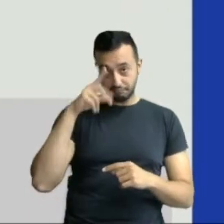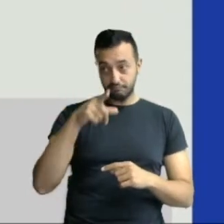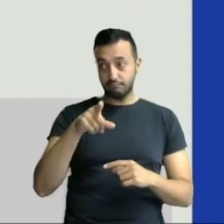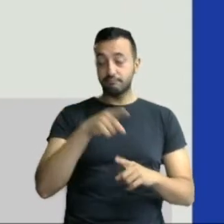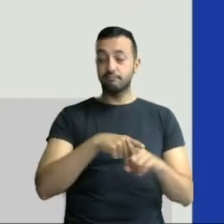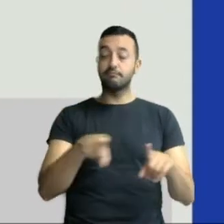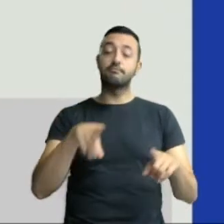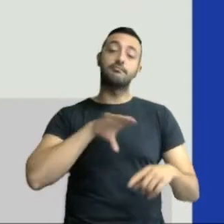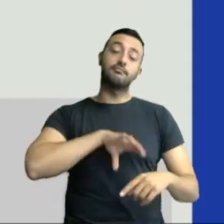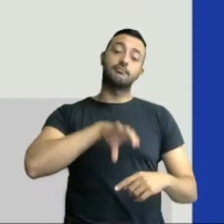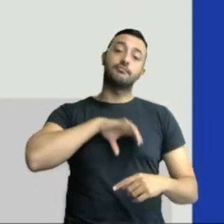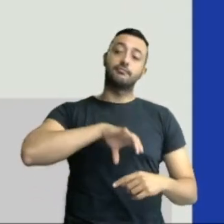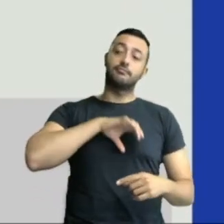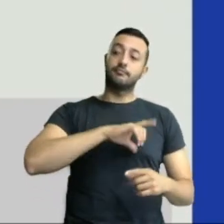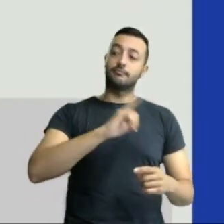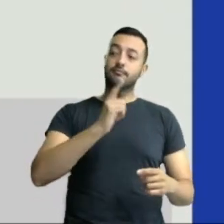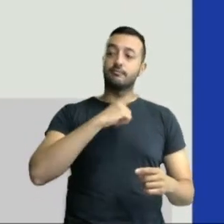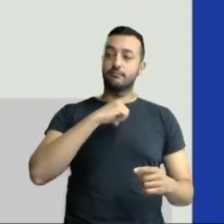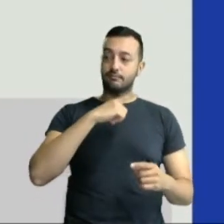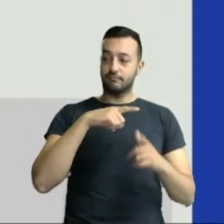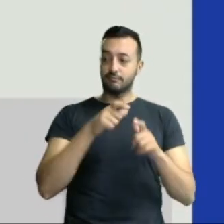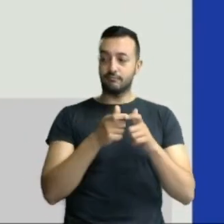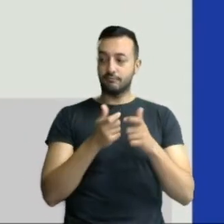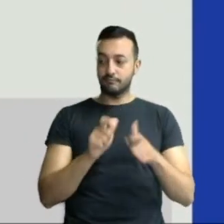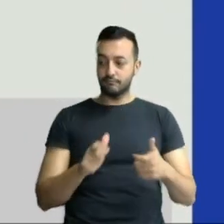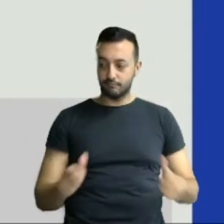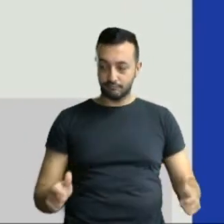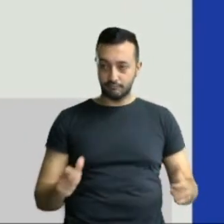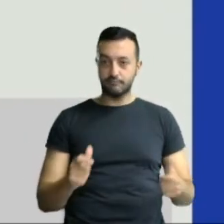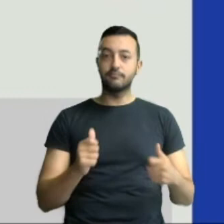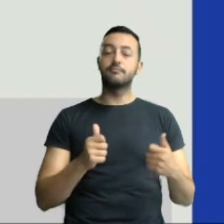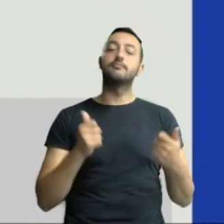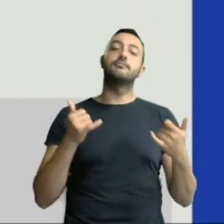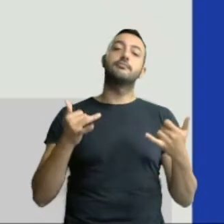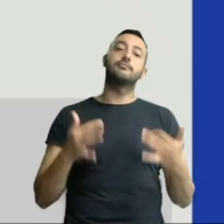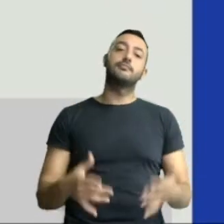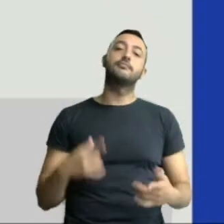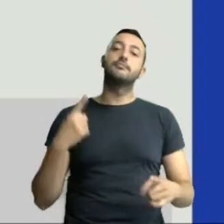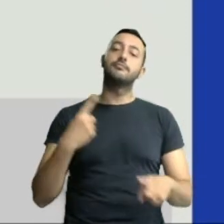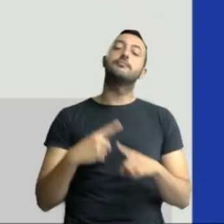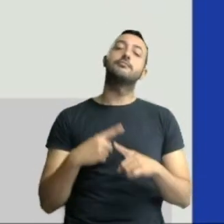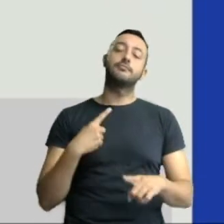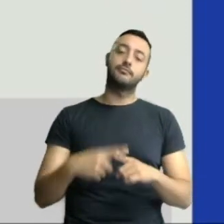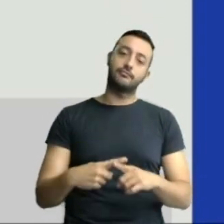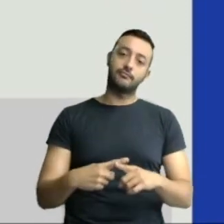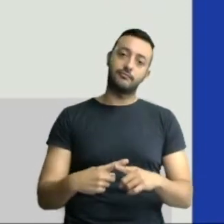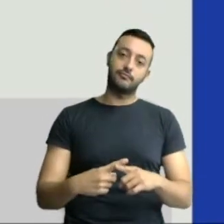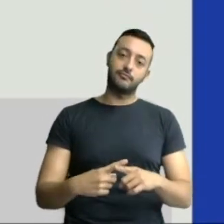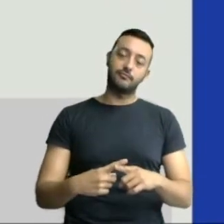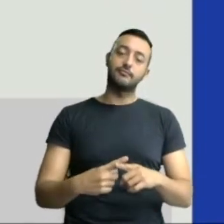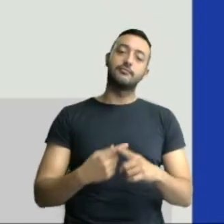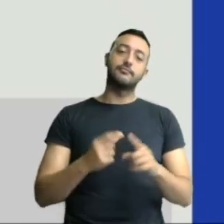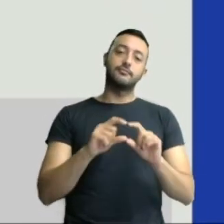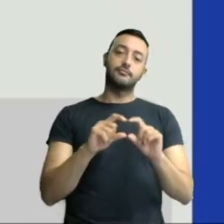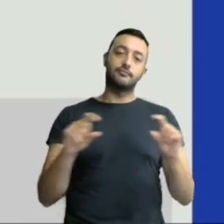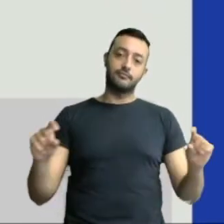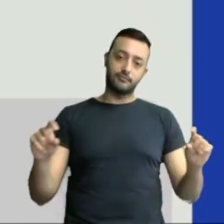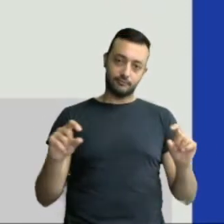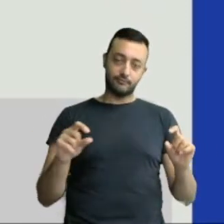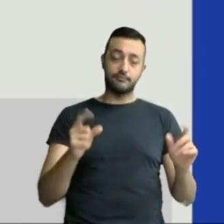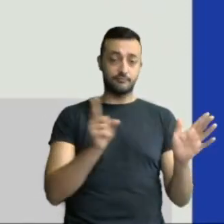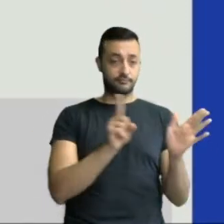língua portuguesa tem uma gramática específica para o uso do porquê, seja ele para perguntas